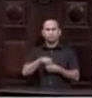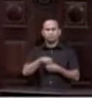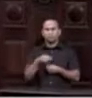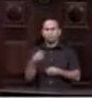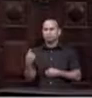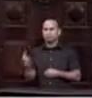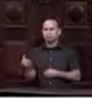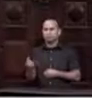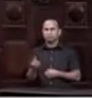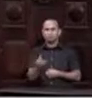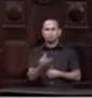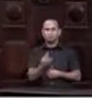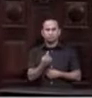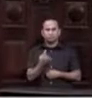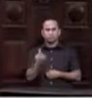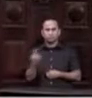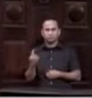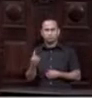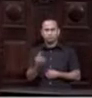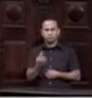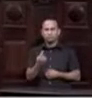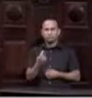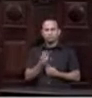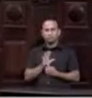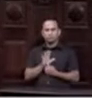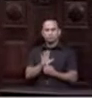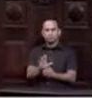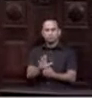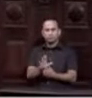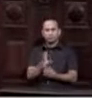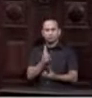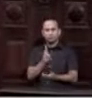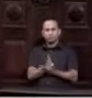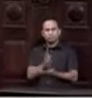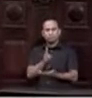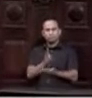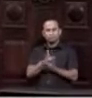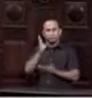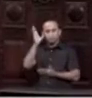nós darmos a mesma solução que foi dada lá.